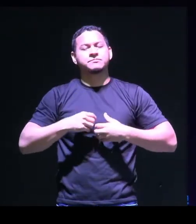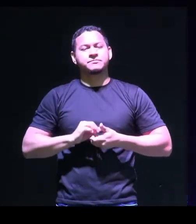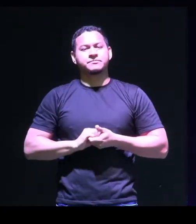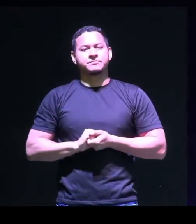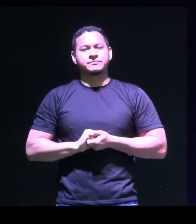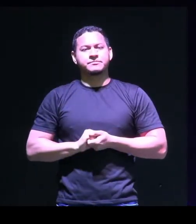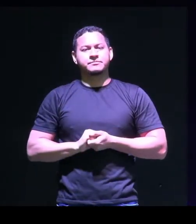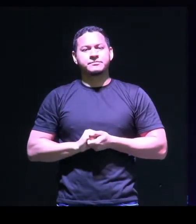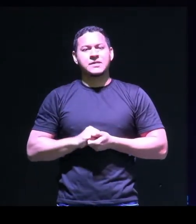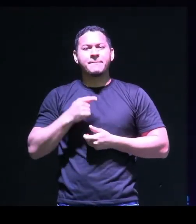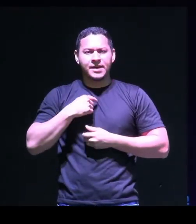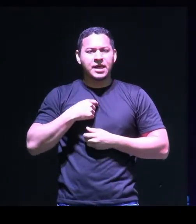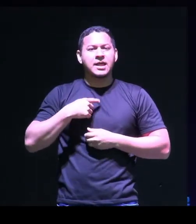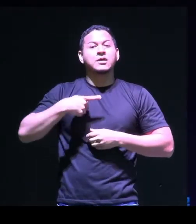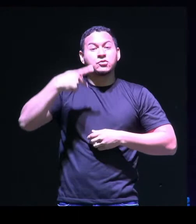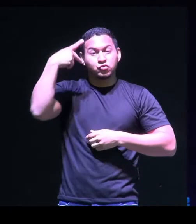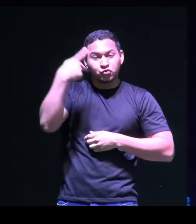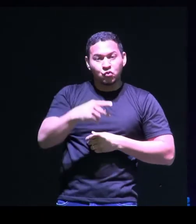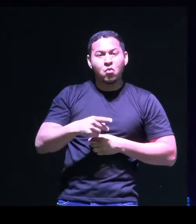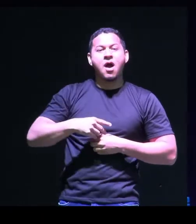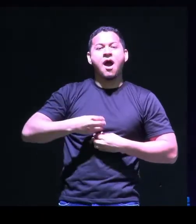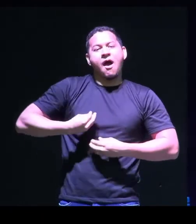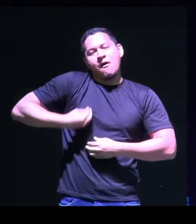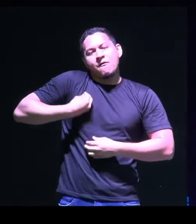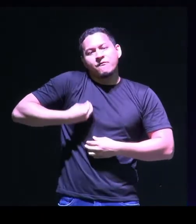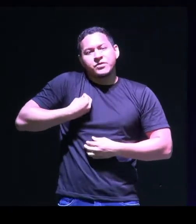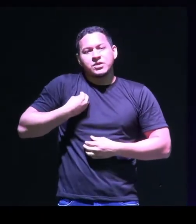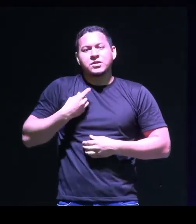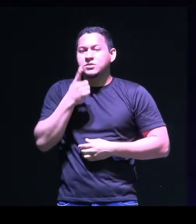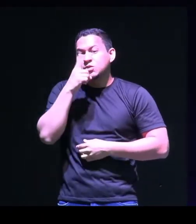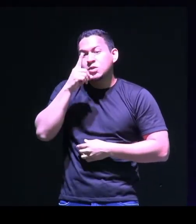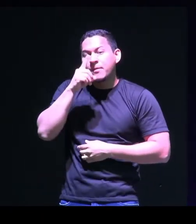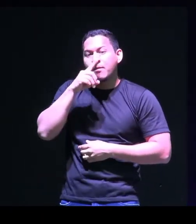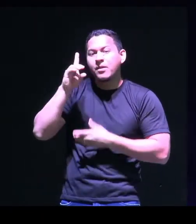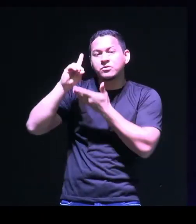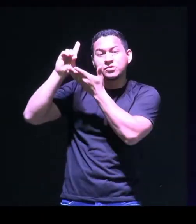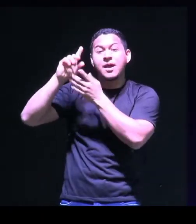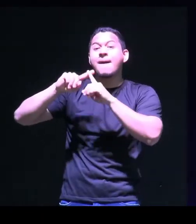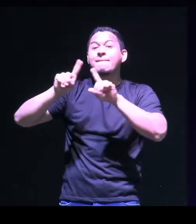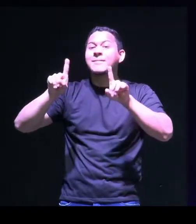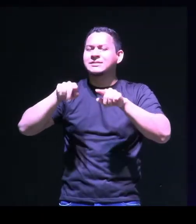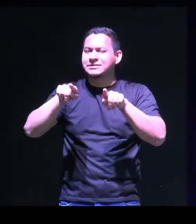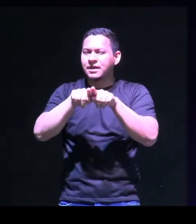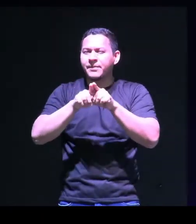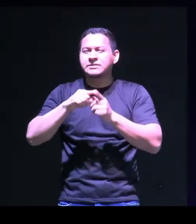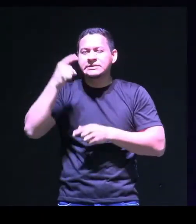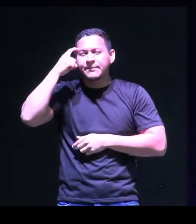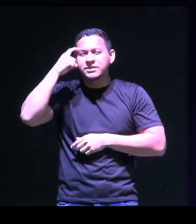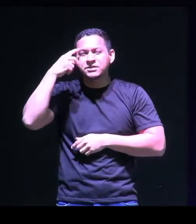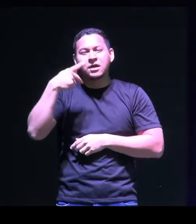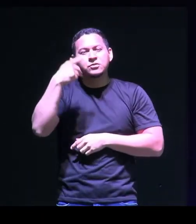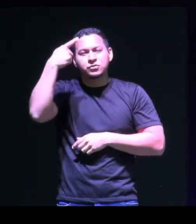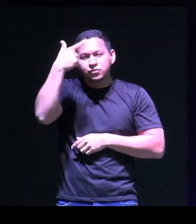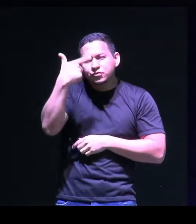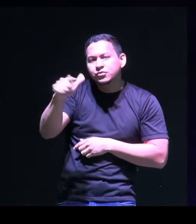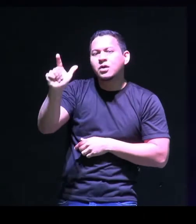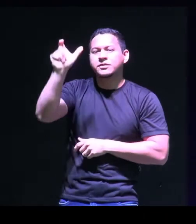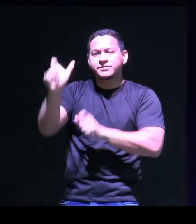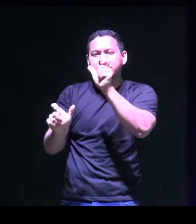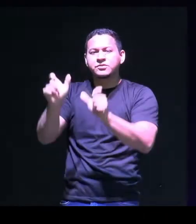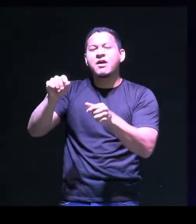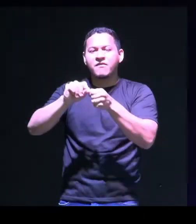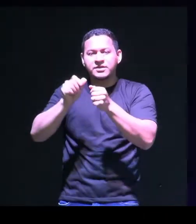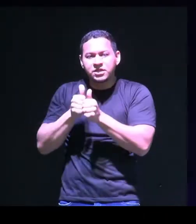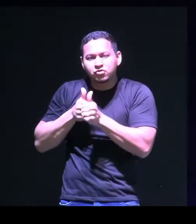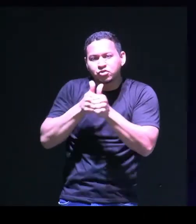pela sua vida espiritual, crescer em graça, sabedoria e revelação, mas também você está pensando nos outros, você está fazendo